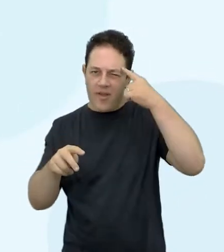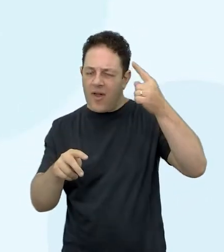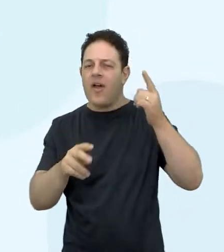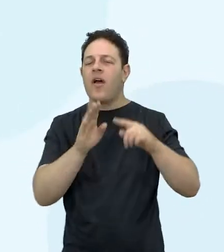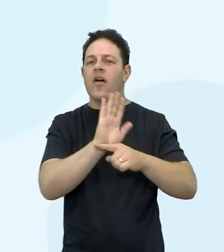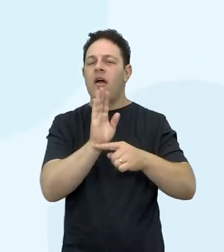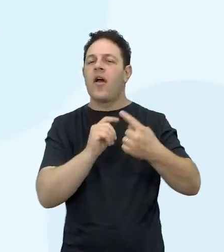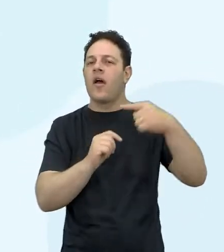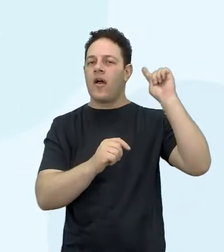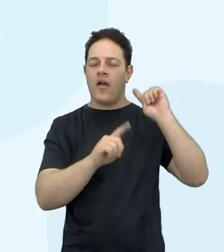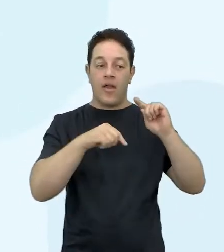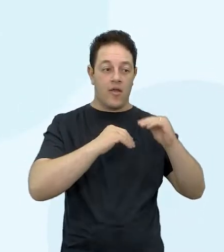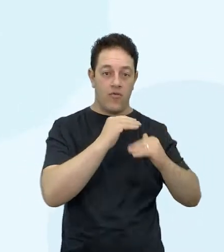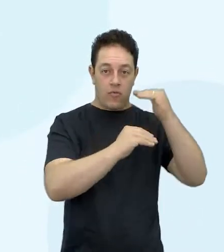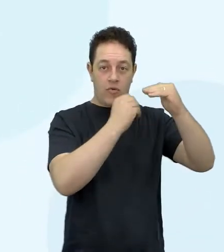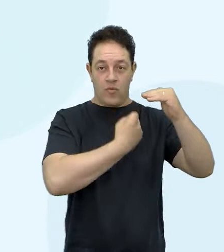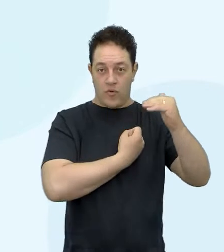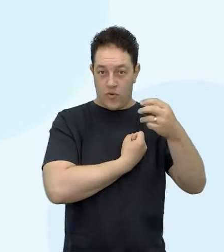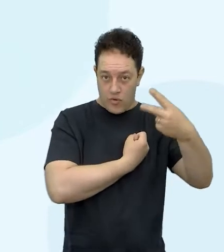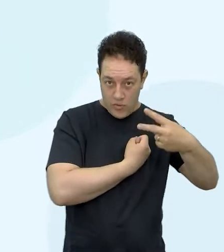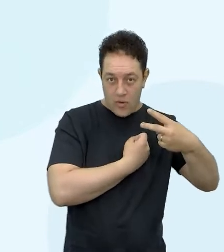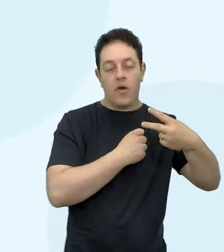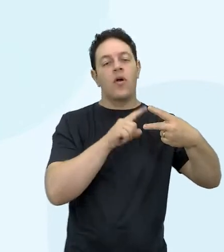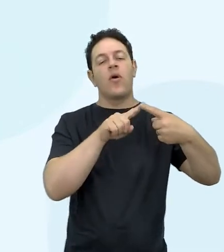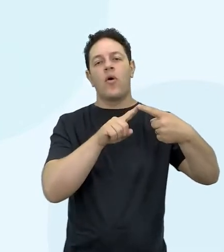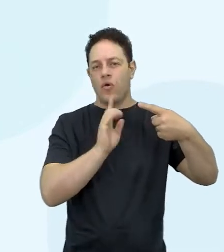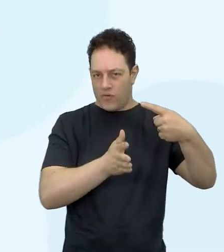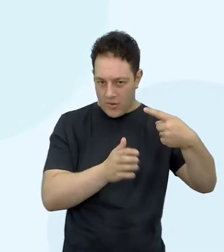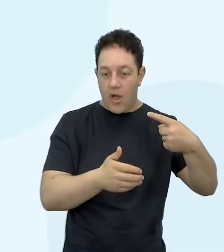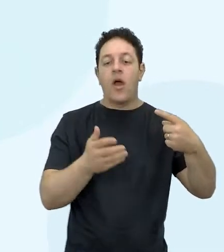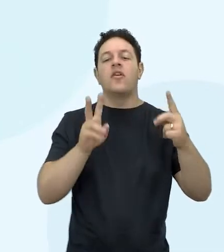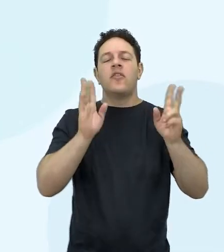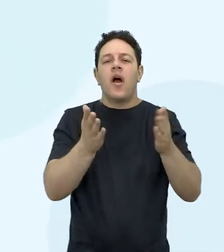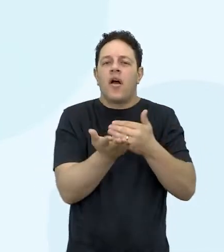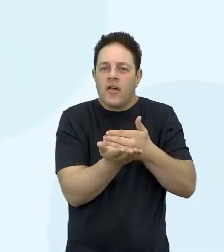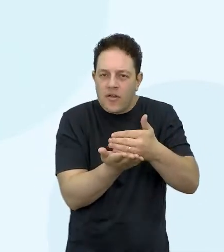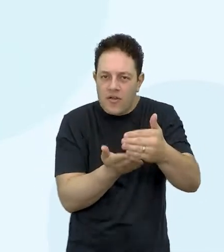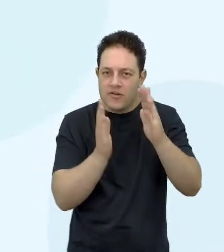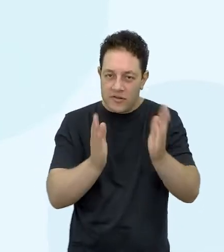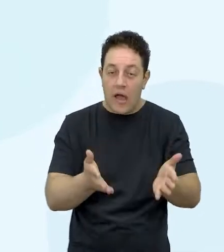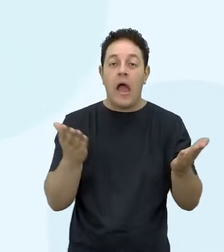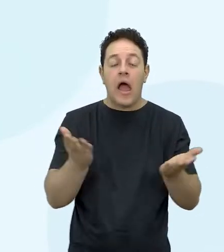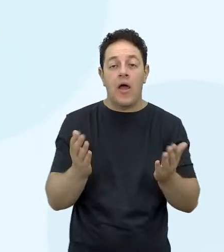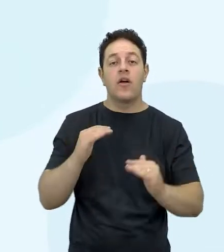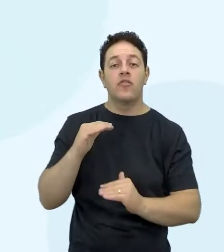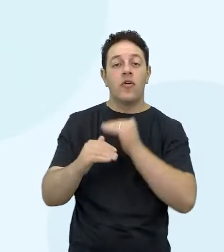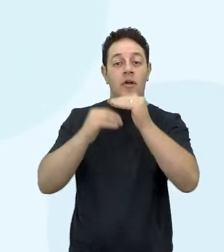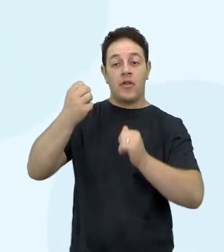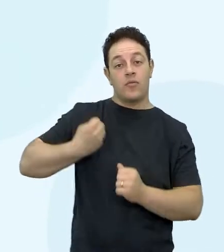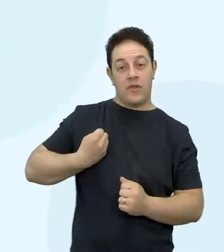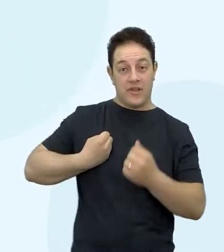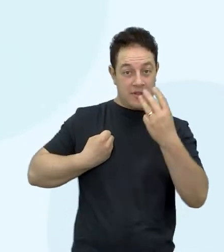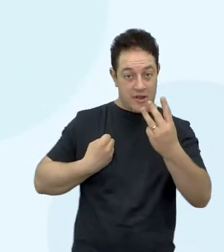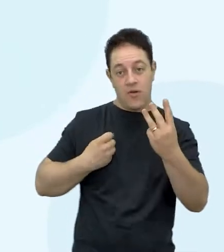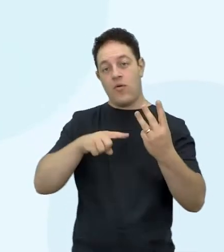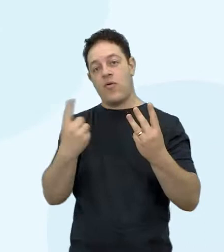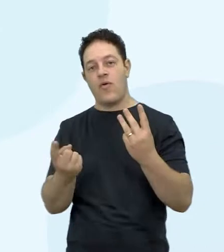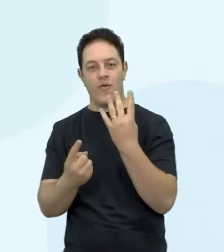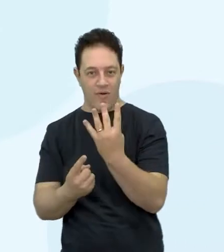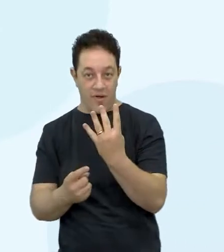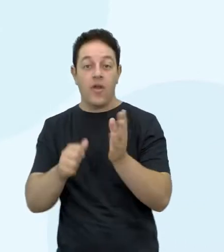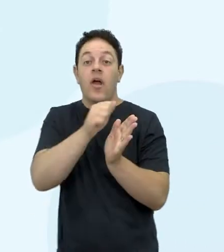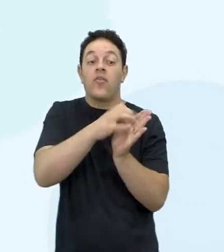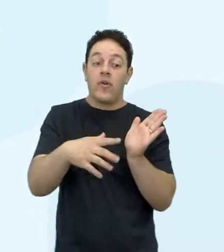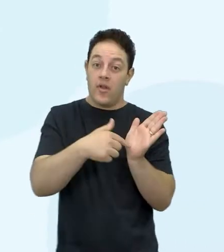sobre desenvolvimento 2 e 1, né? E também falamos sobre a introdução. E agora a gente está no desenvolvimento 3 e 4 da atividade